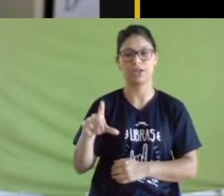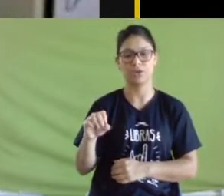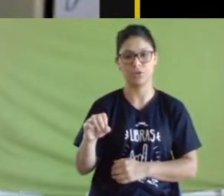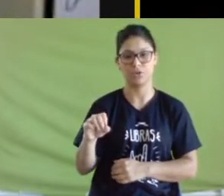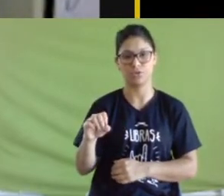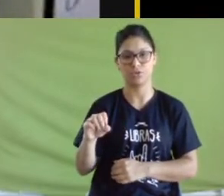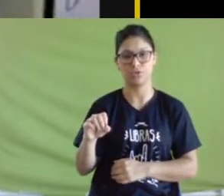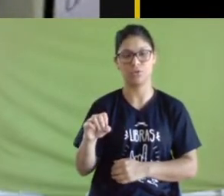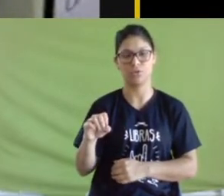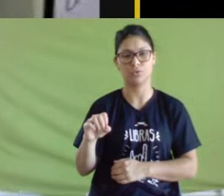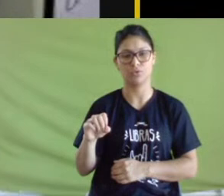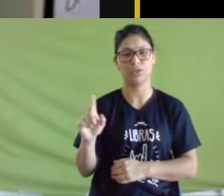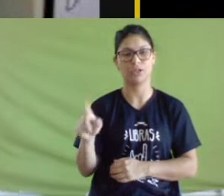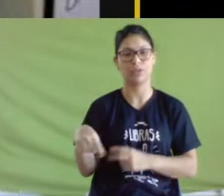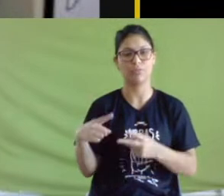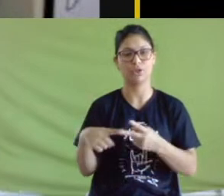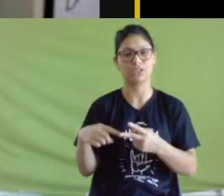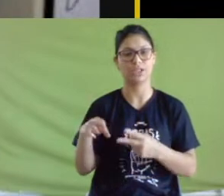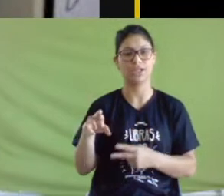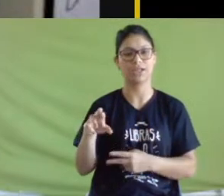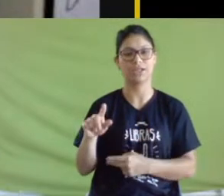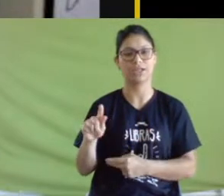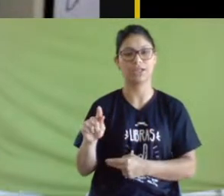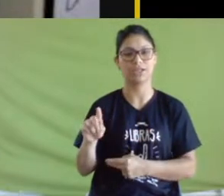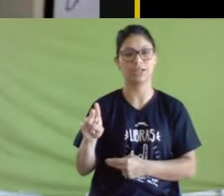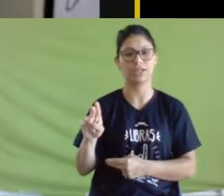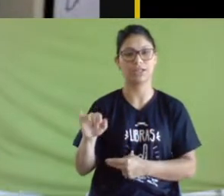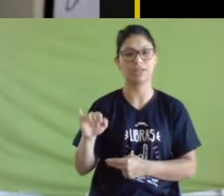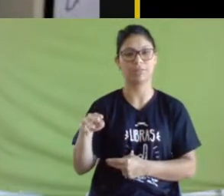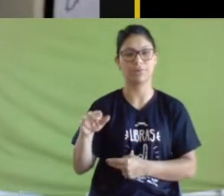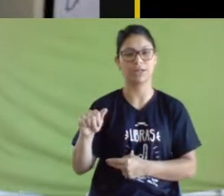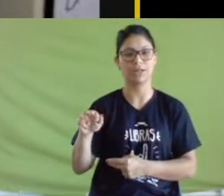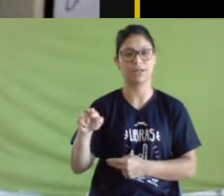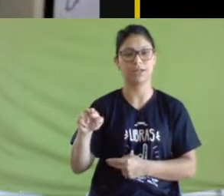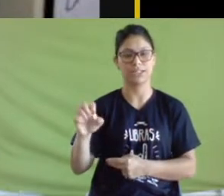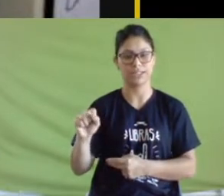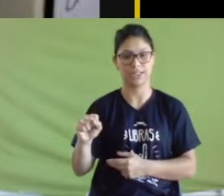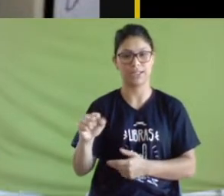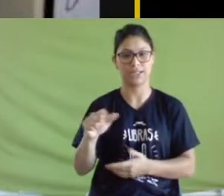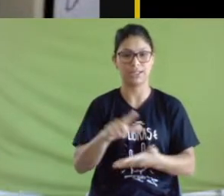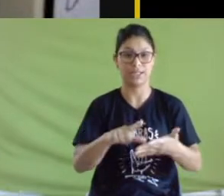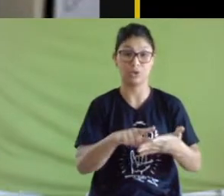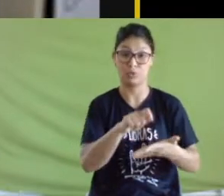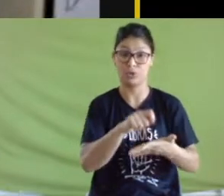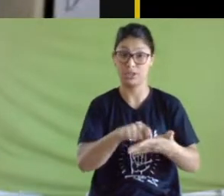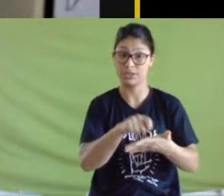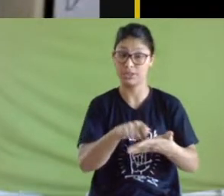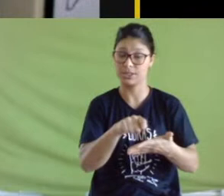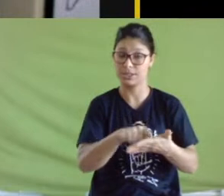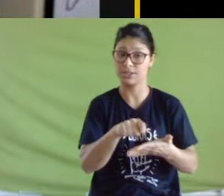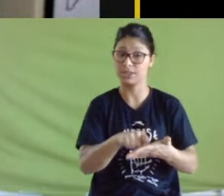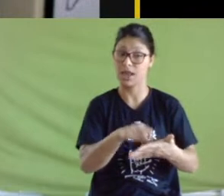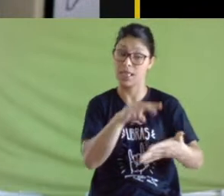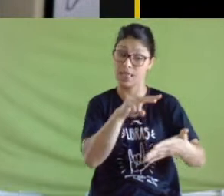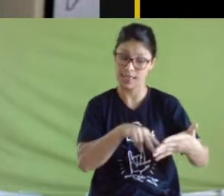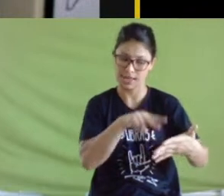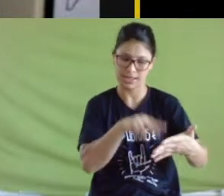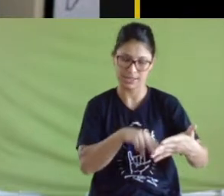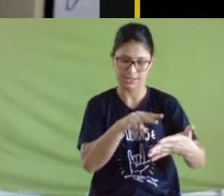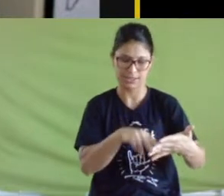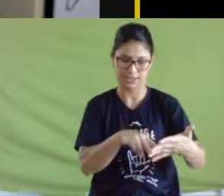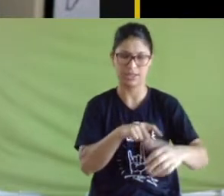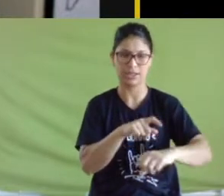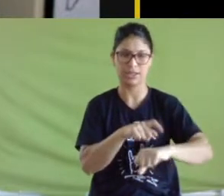Rosa, que são literaturas escritas, para serem lidas. Porque na